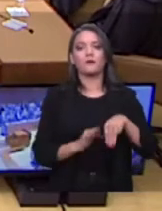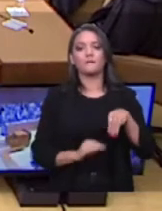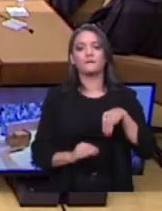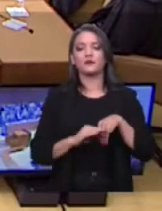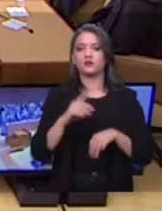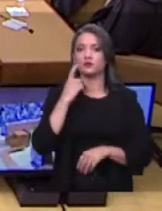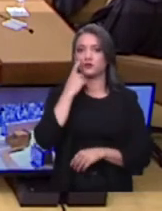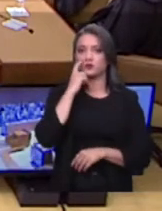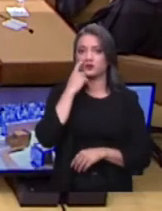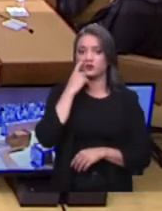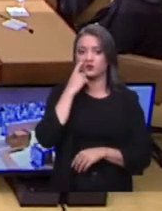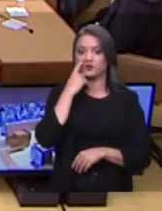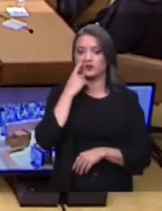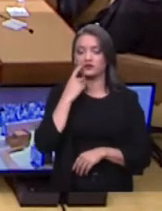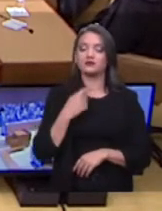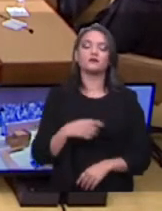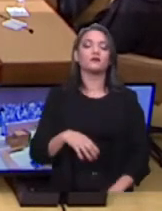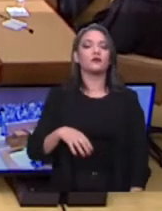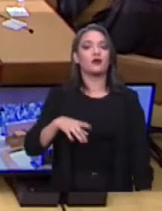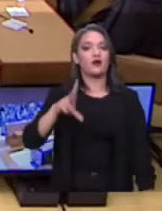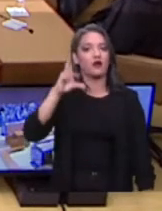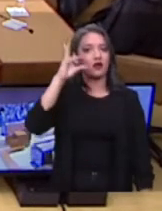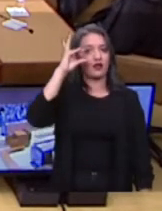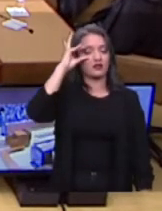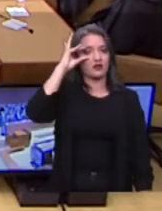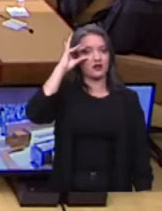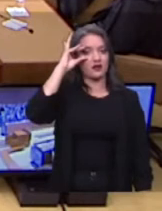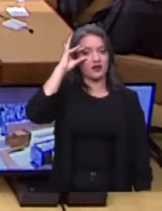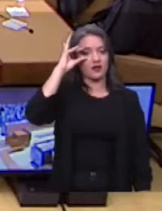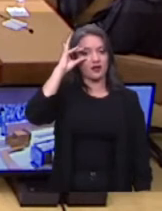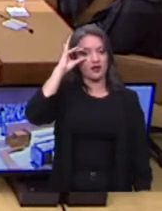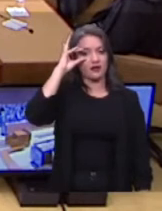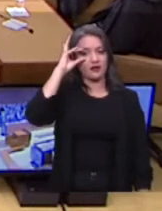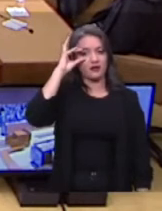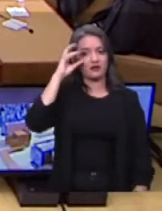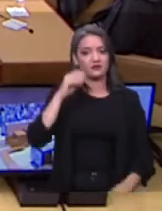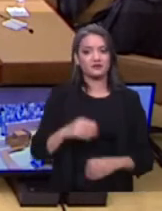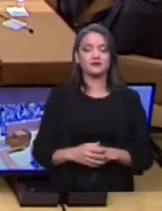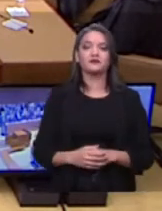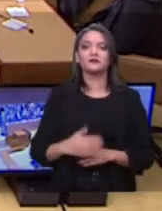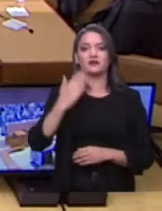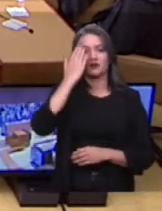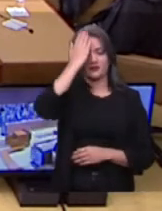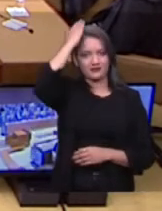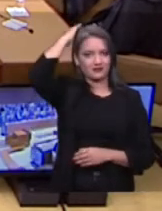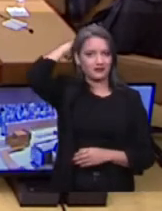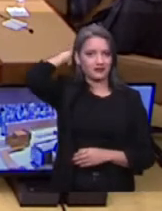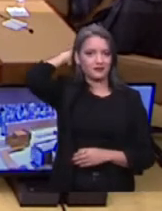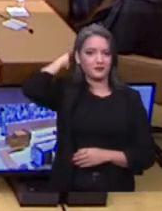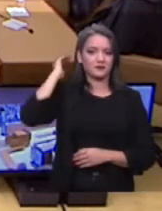Nunes Marques Ministro André Mendonça Ministro Cristiano